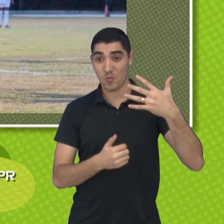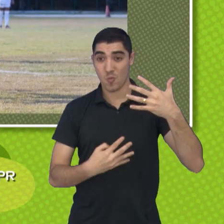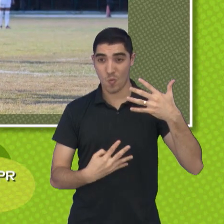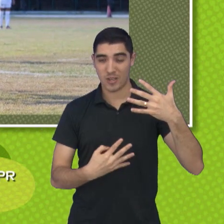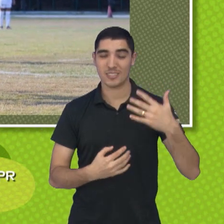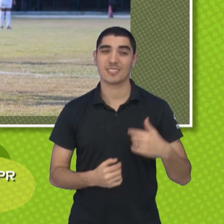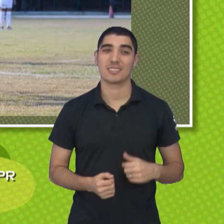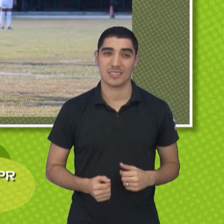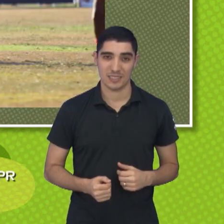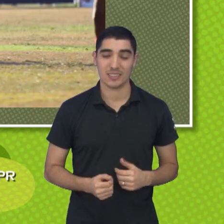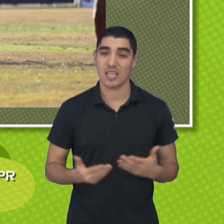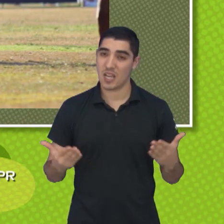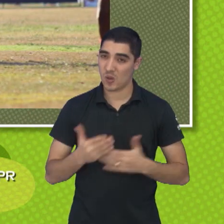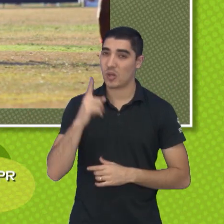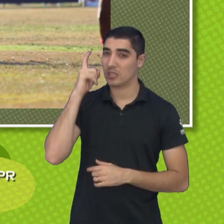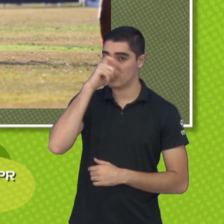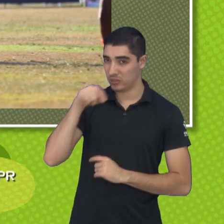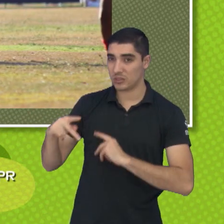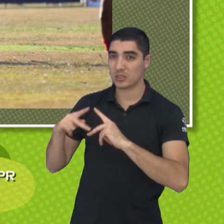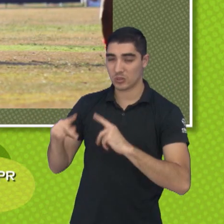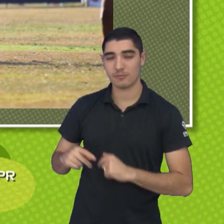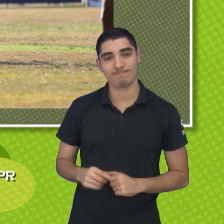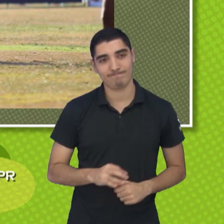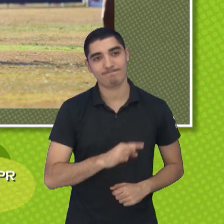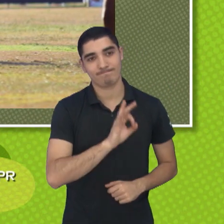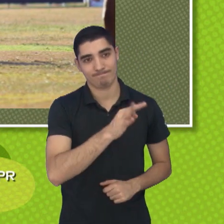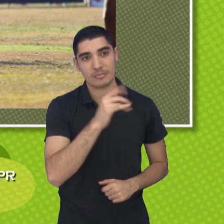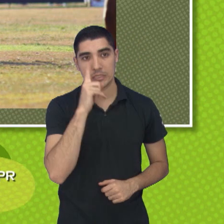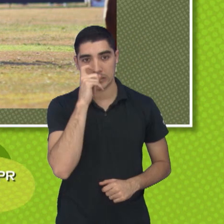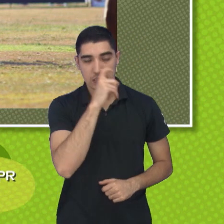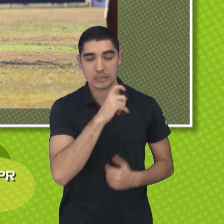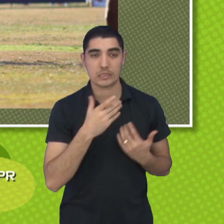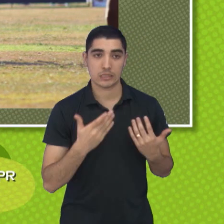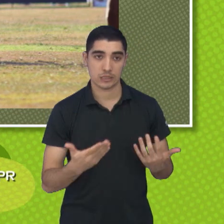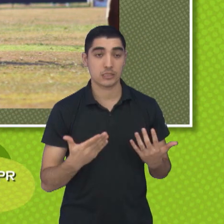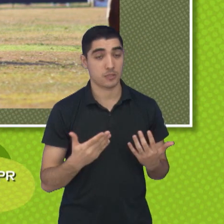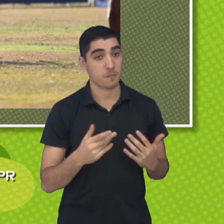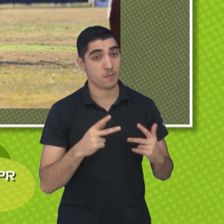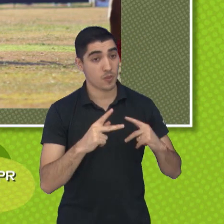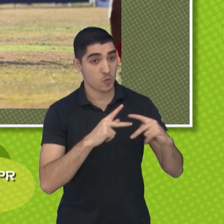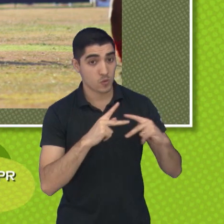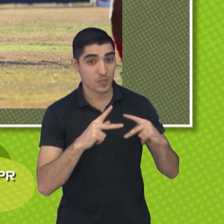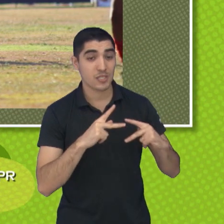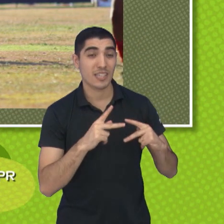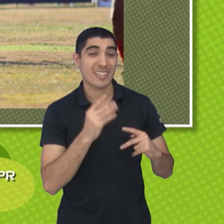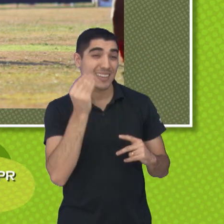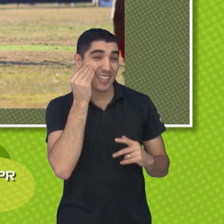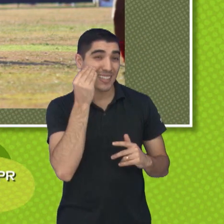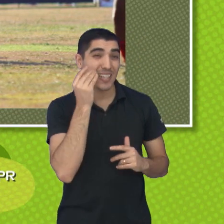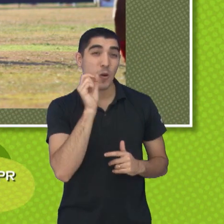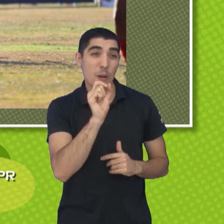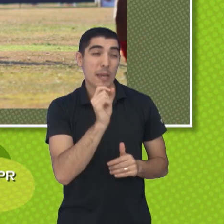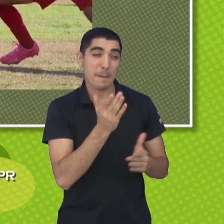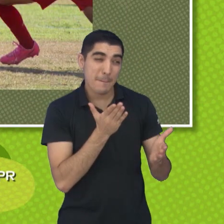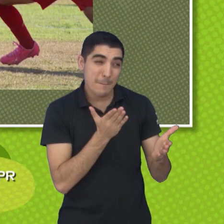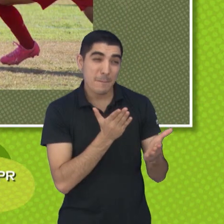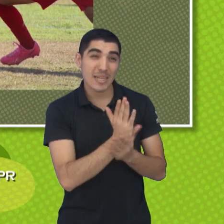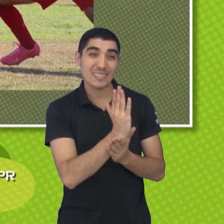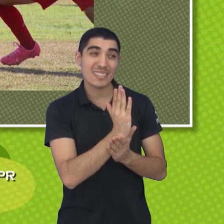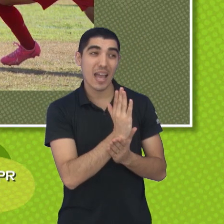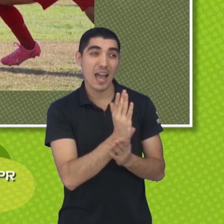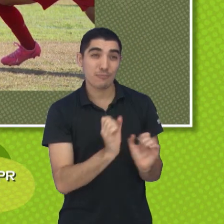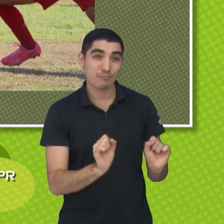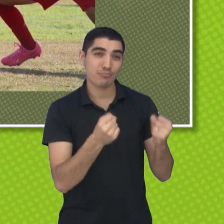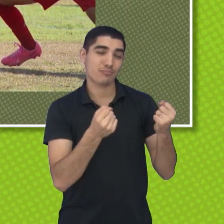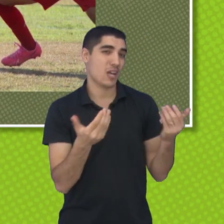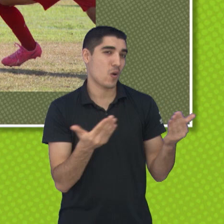bem difícil para o São José, hein, Brunão? Complicado para o São José. Se tinha uma remota chance de classificação, já não tem